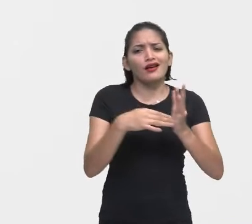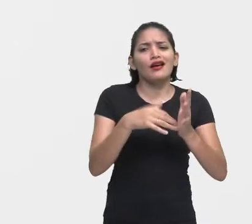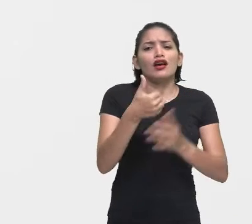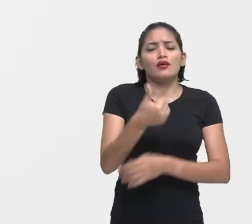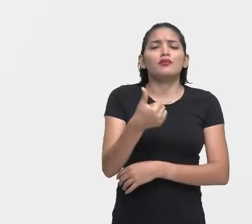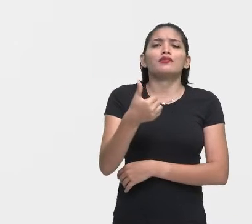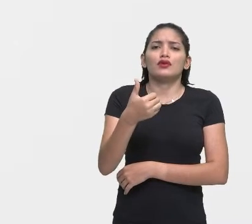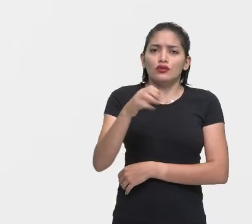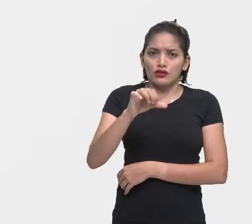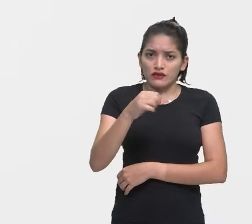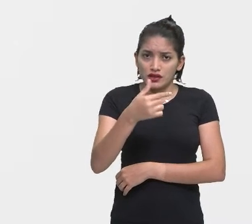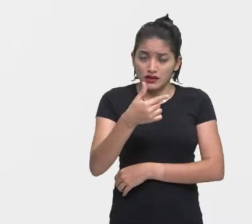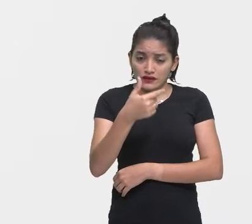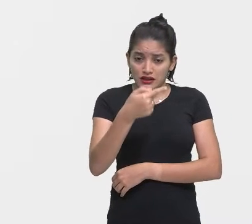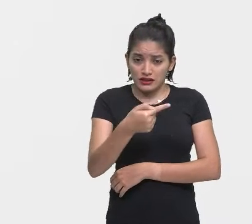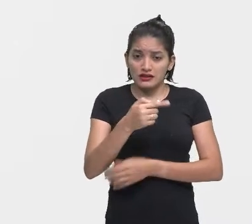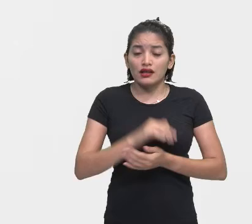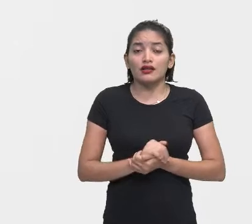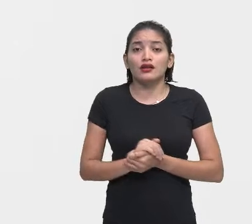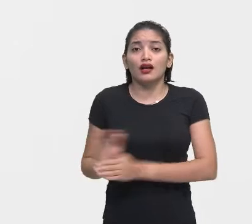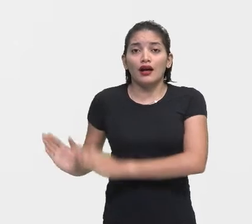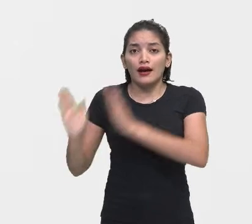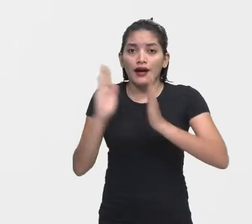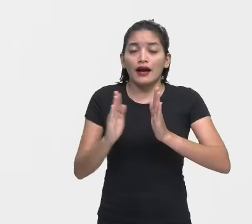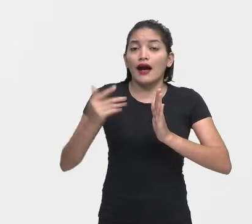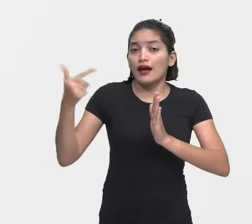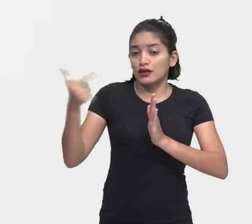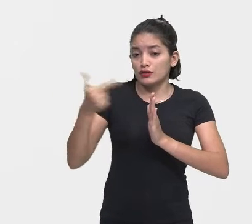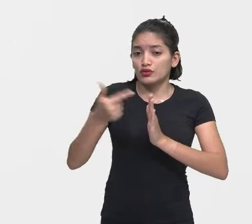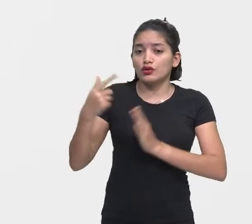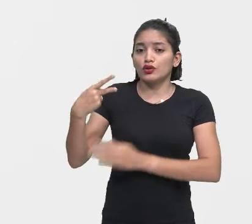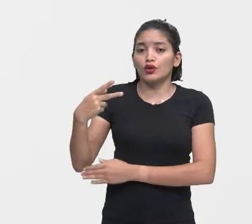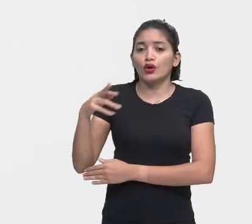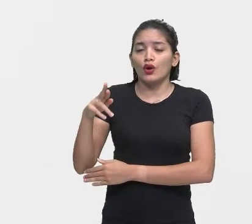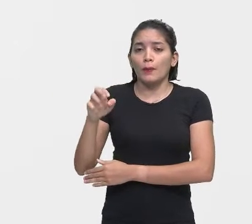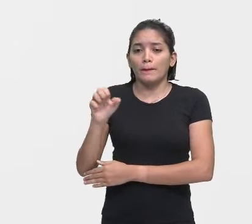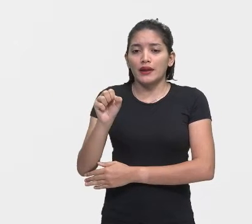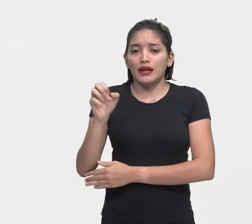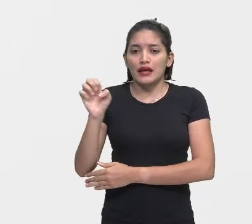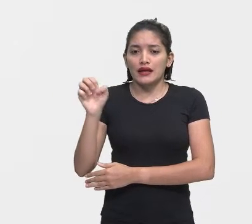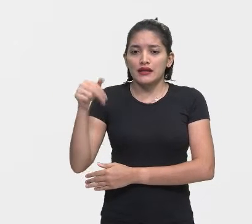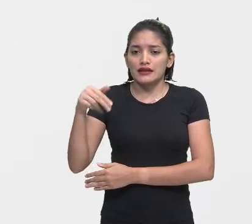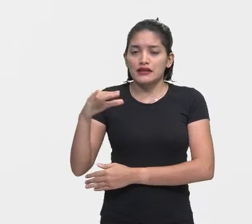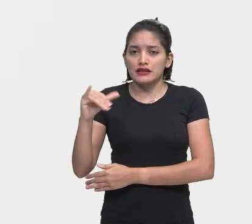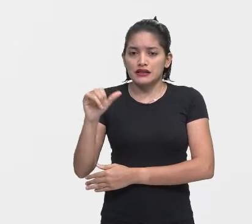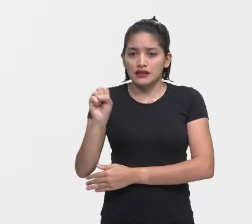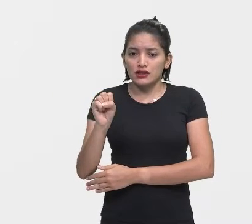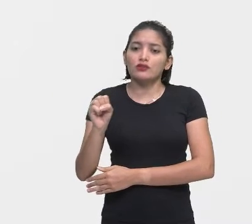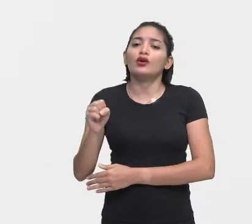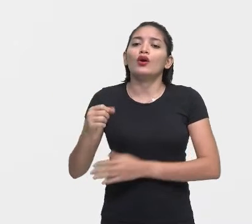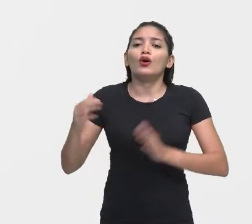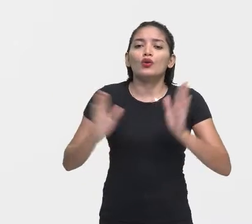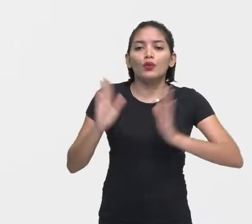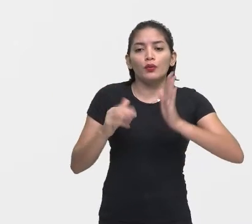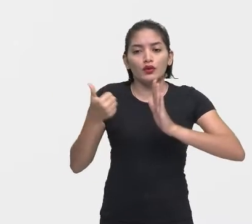a segunda fase, que é o presencismo, de 1927 a